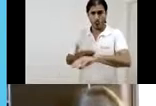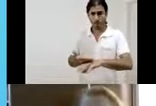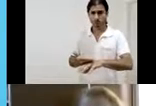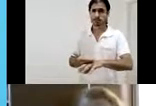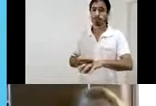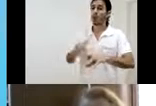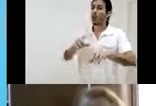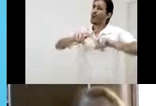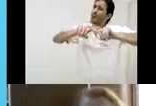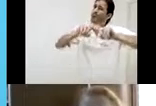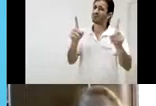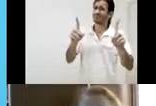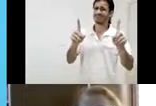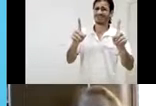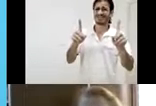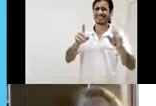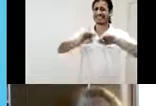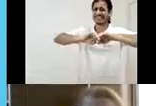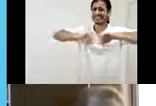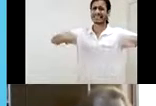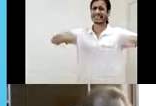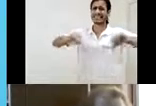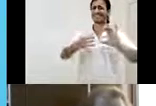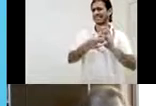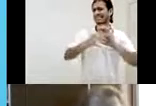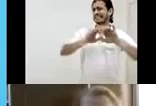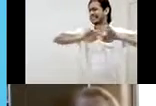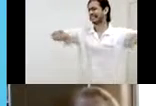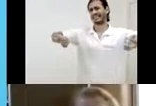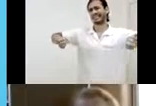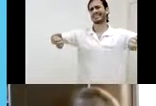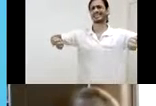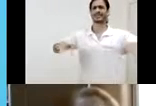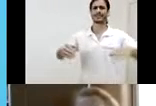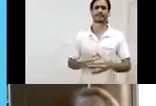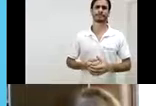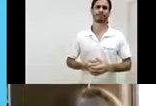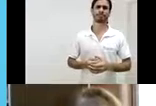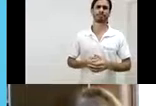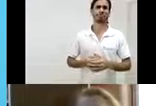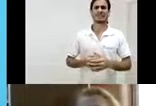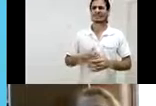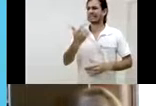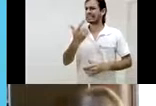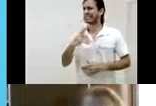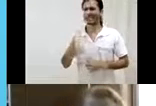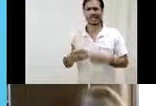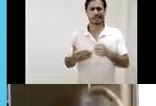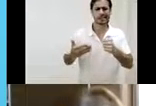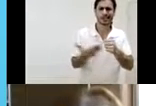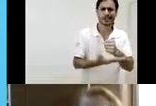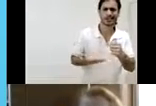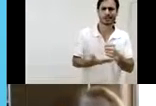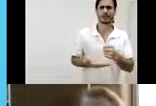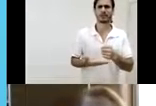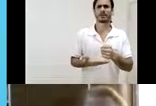deshistoricizado, desenraizado dos modos de viver, dos modos de ser, da influência